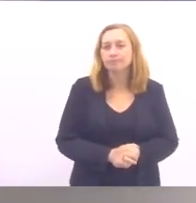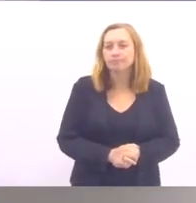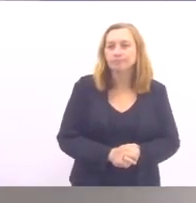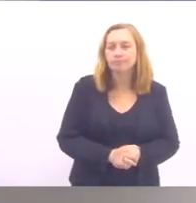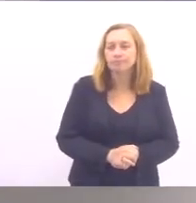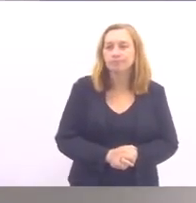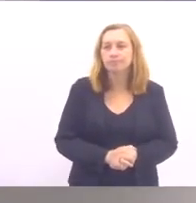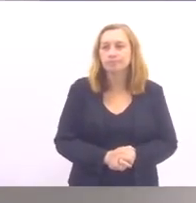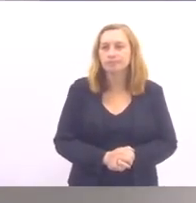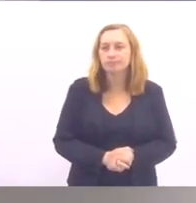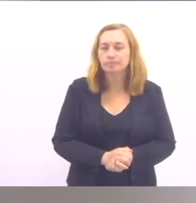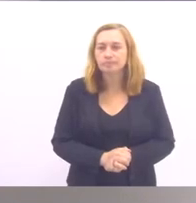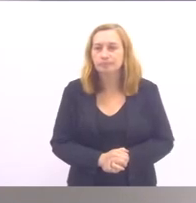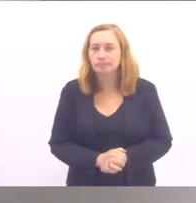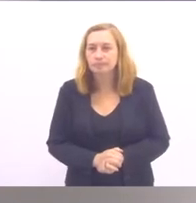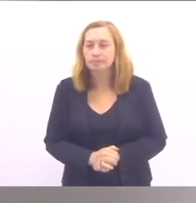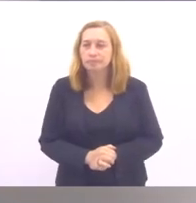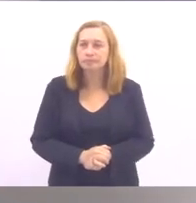Aqui, ó.